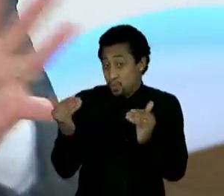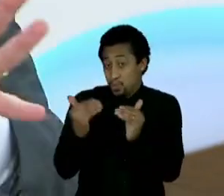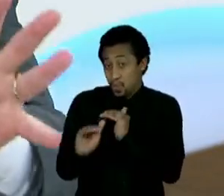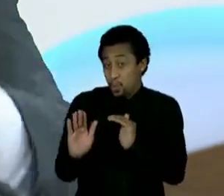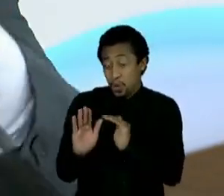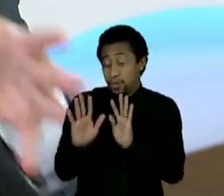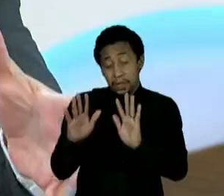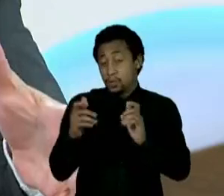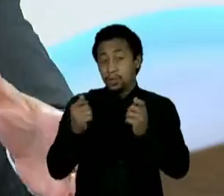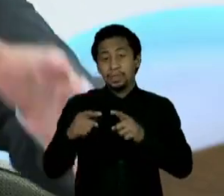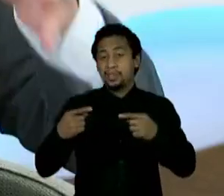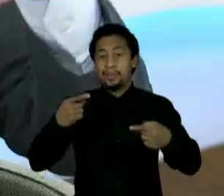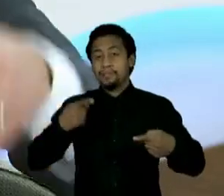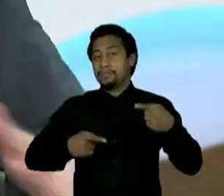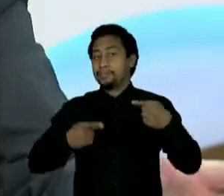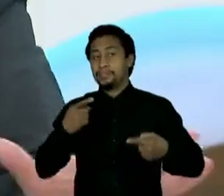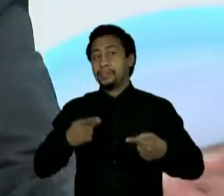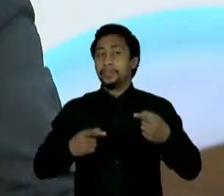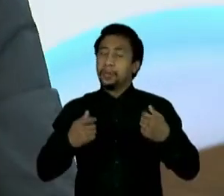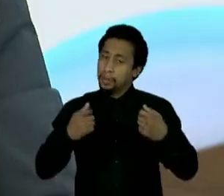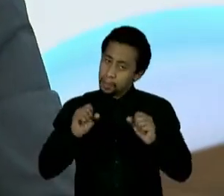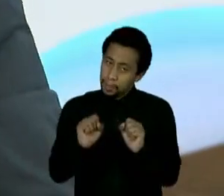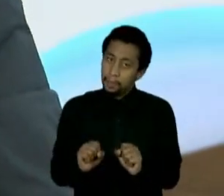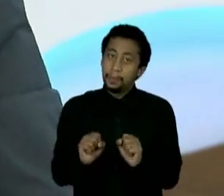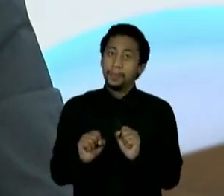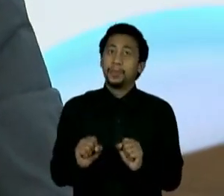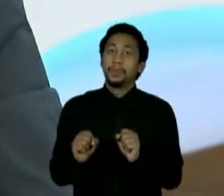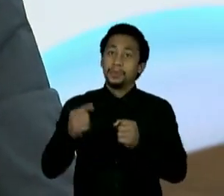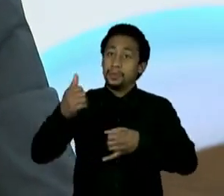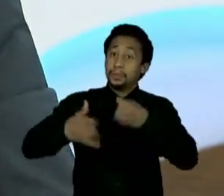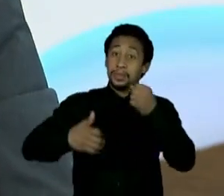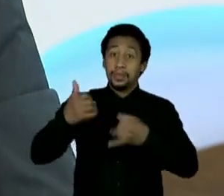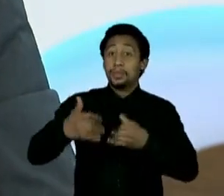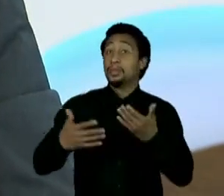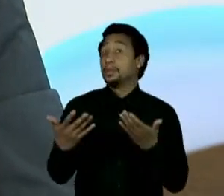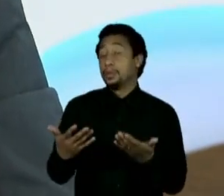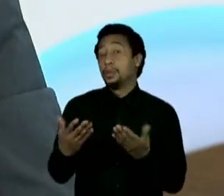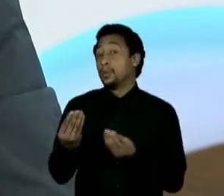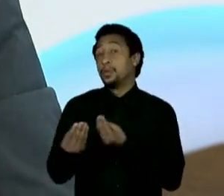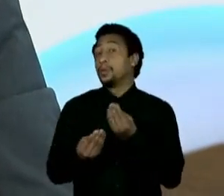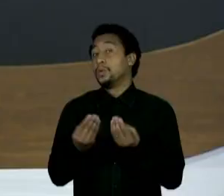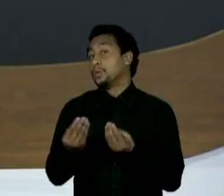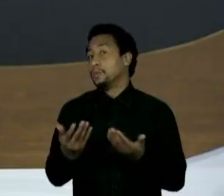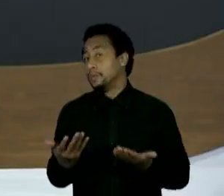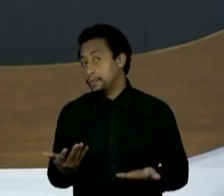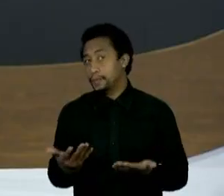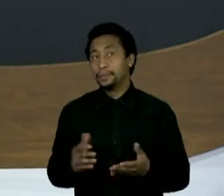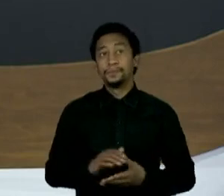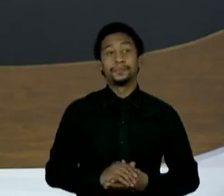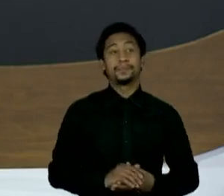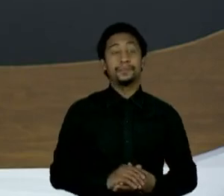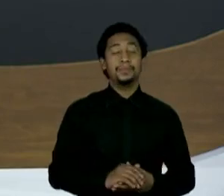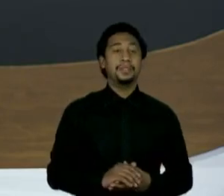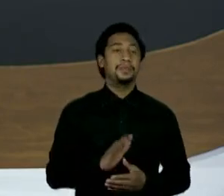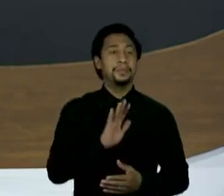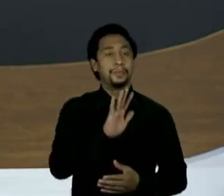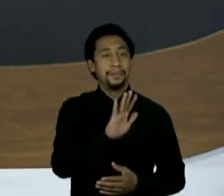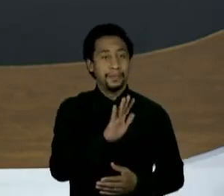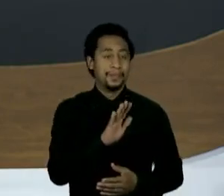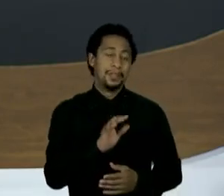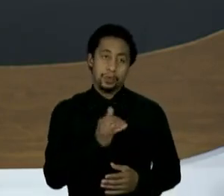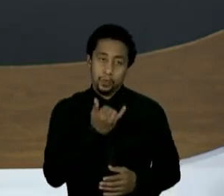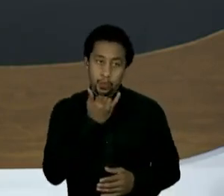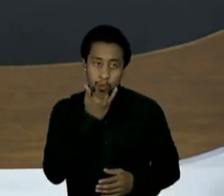votar no voto que é o que eu sei fazer nada eu crescia eu confio no processo eleitoral e como voto se dar Amanda desculpa